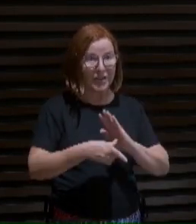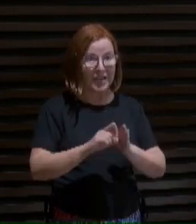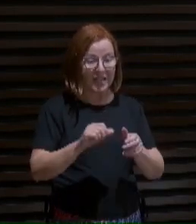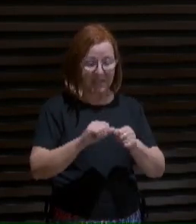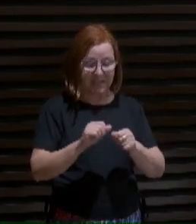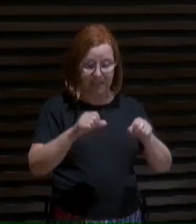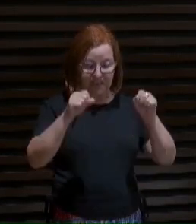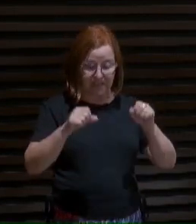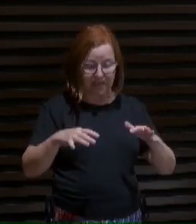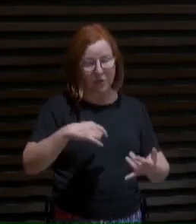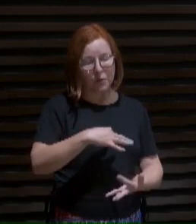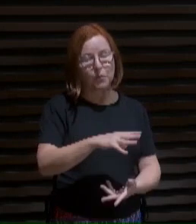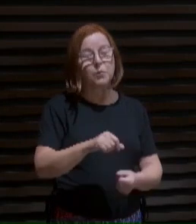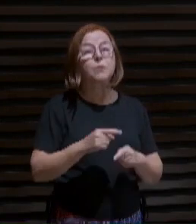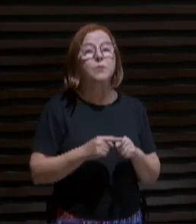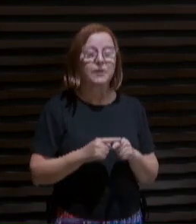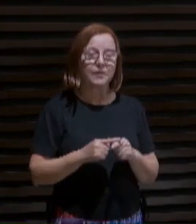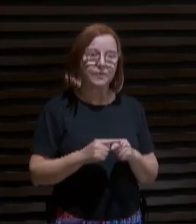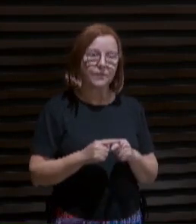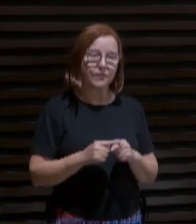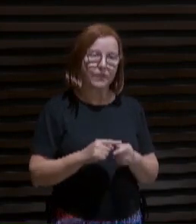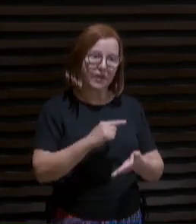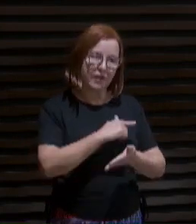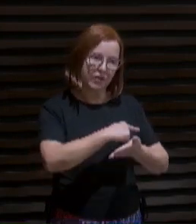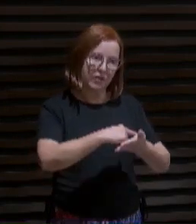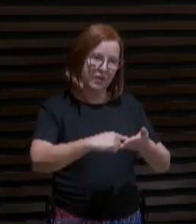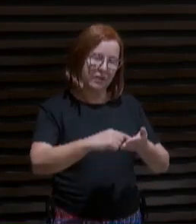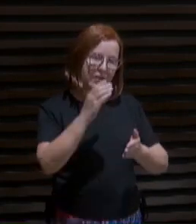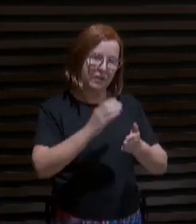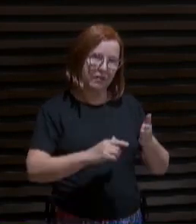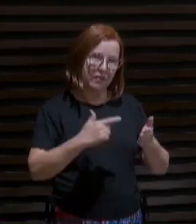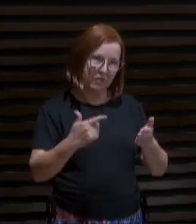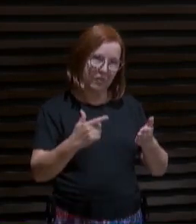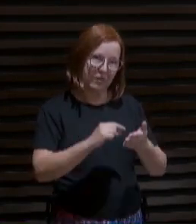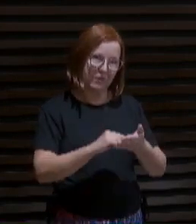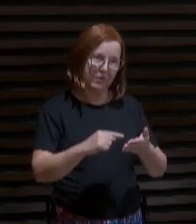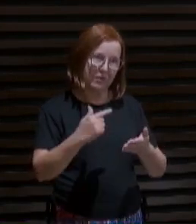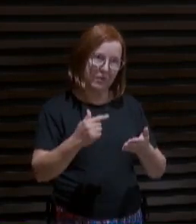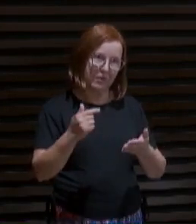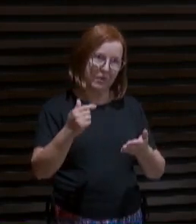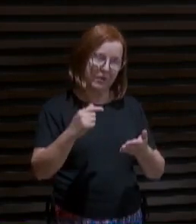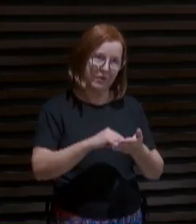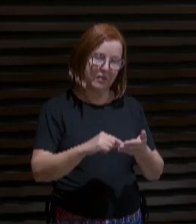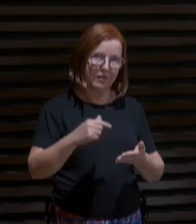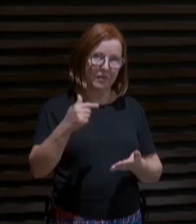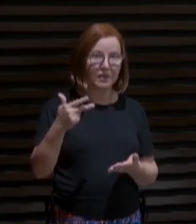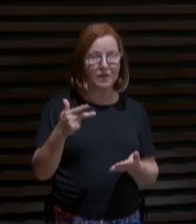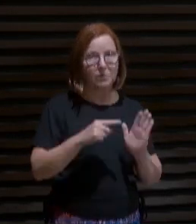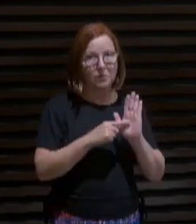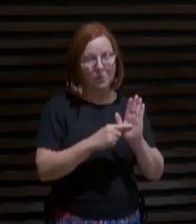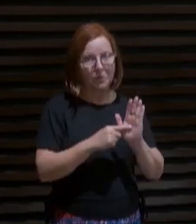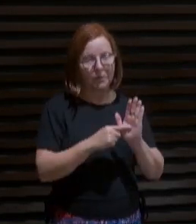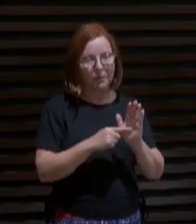quê? Porque Gênesis 2 e 3... ele mostra que houve um